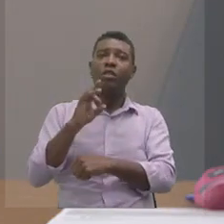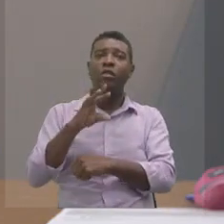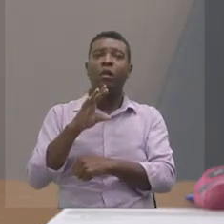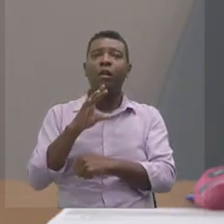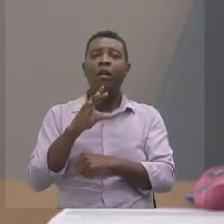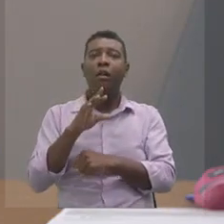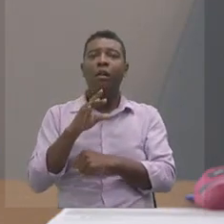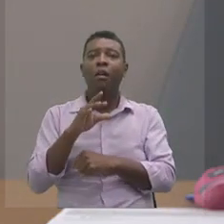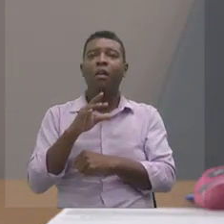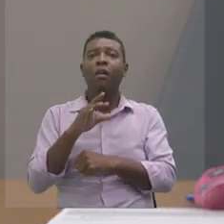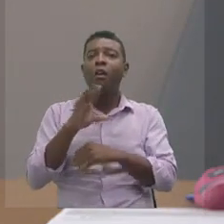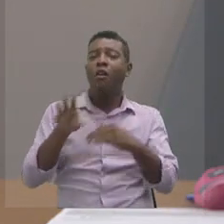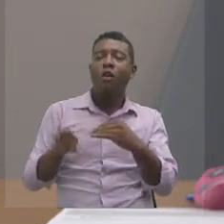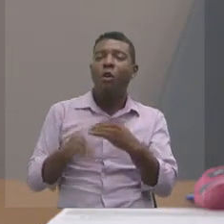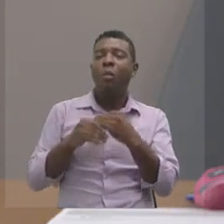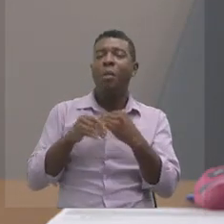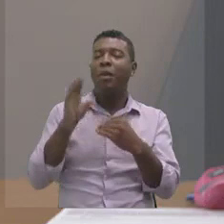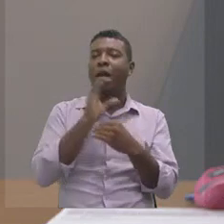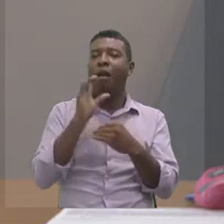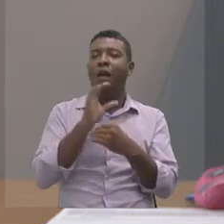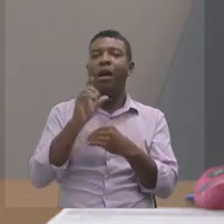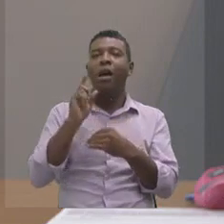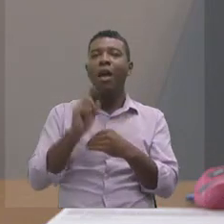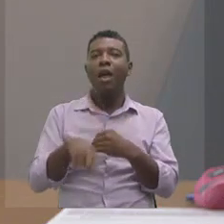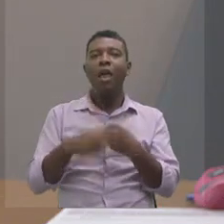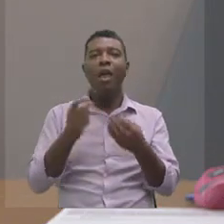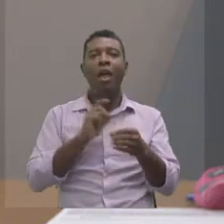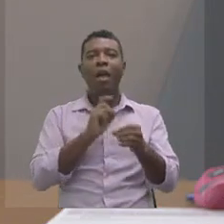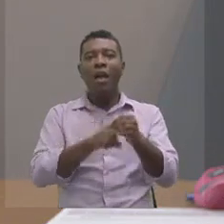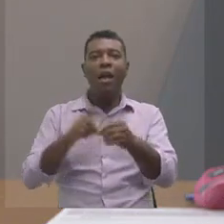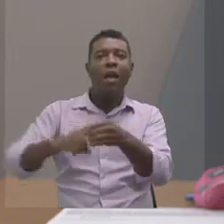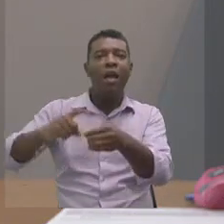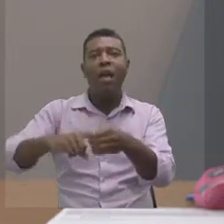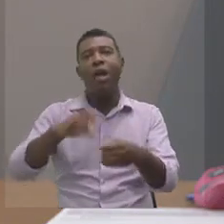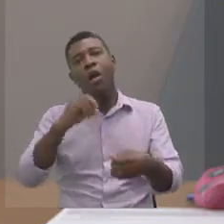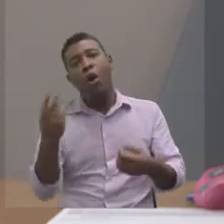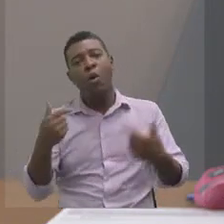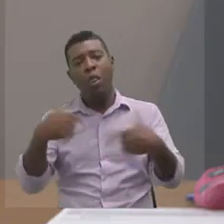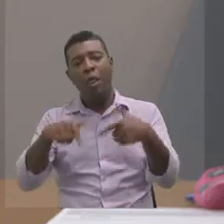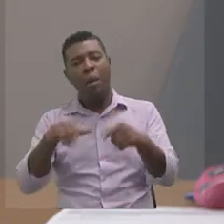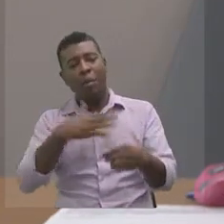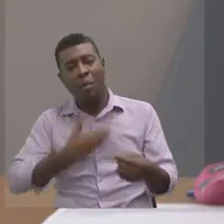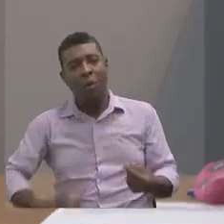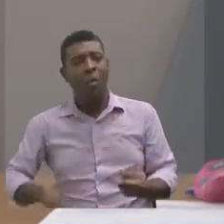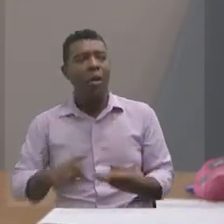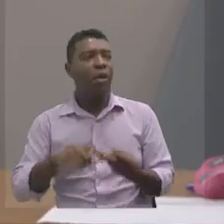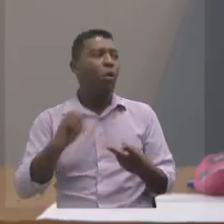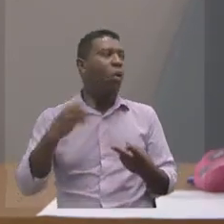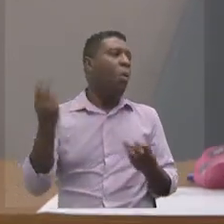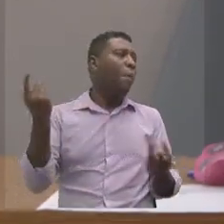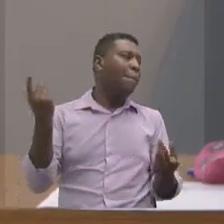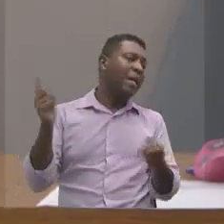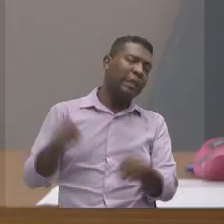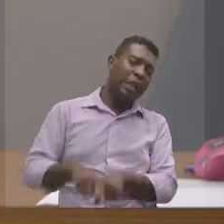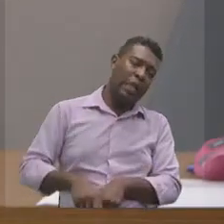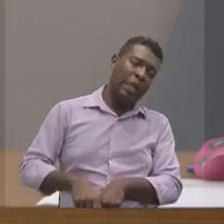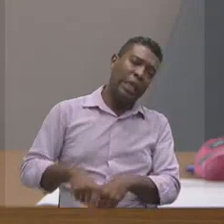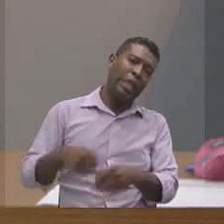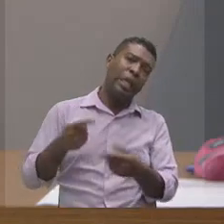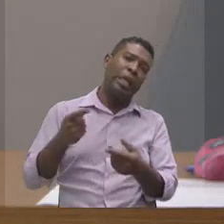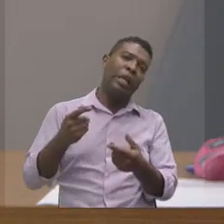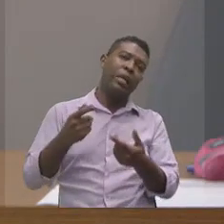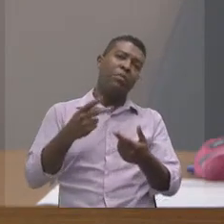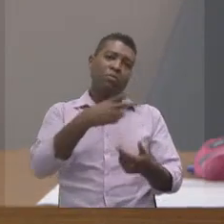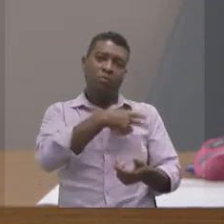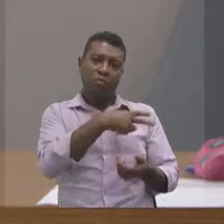um complemento né seja via concessões seja via obra pública seja havia parceria né com o setor privado por meio do